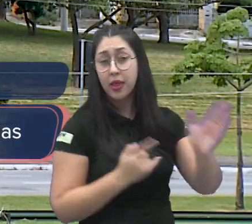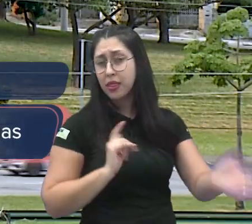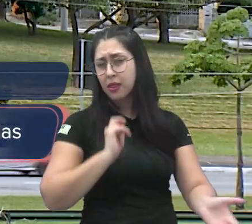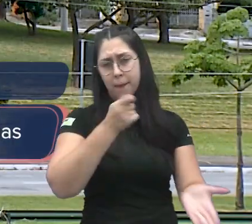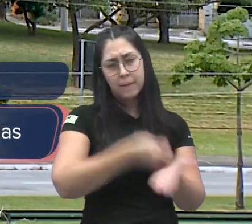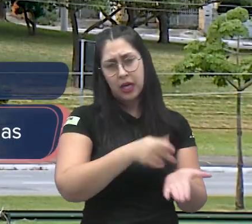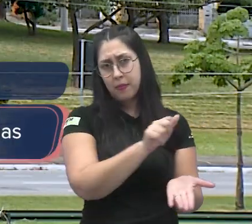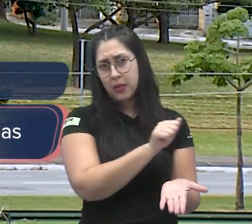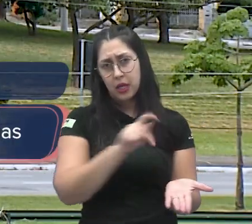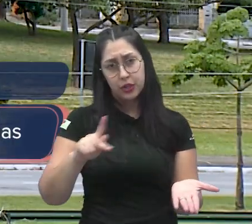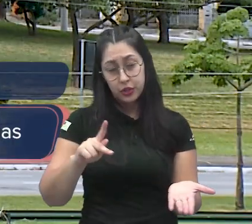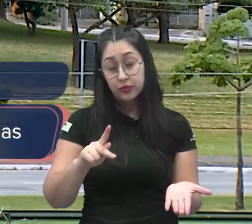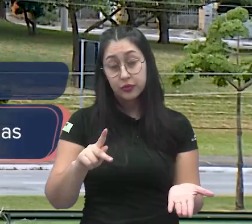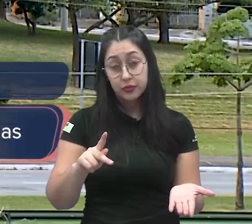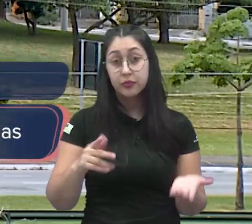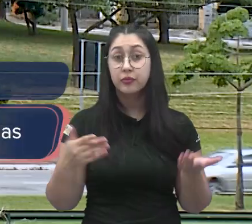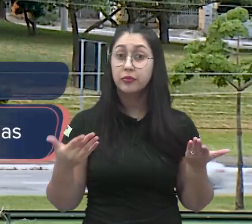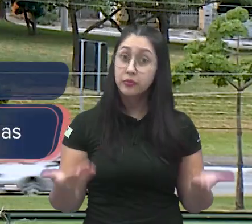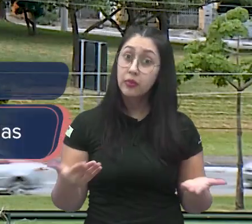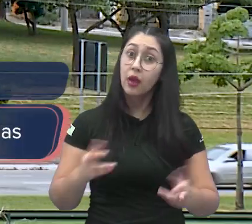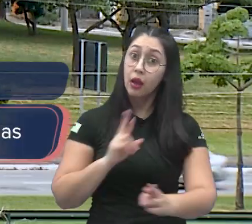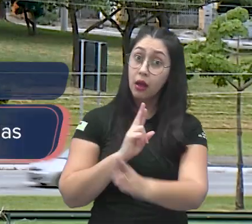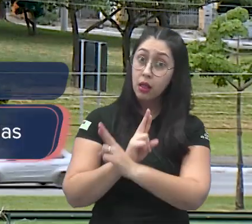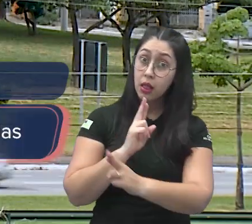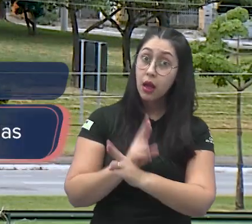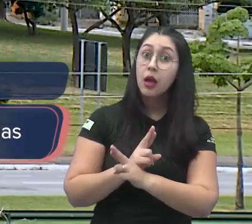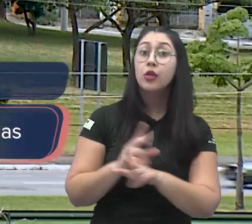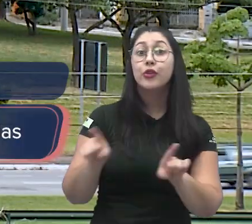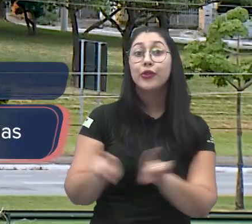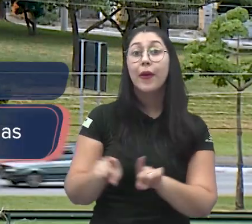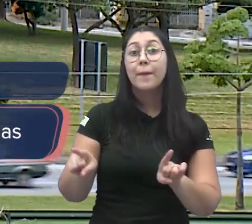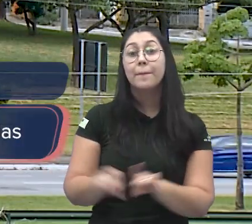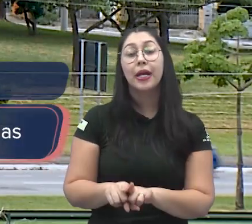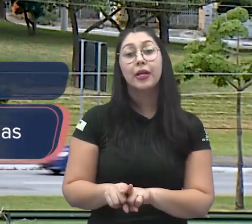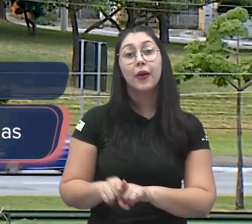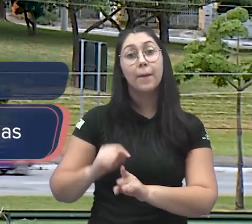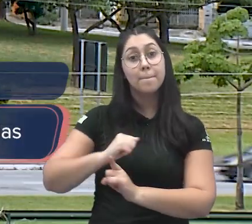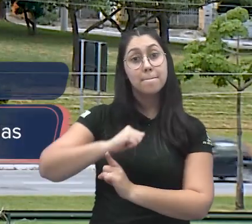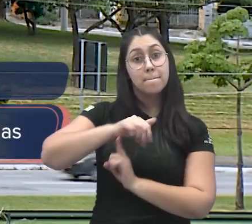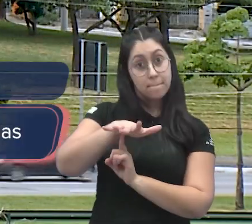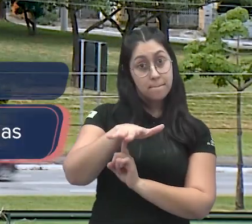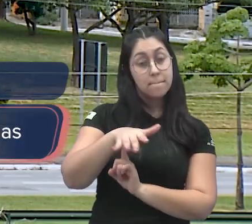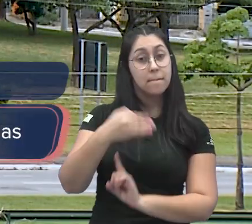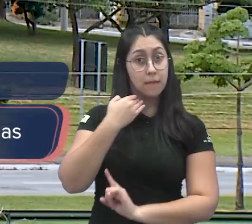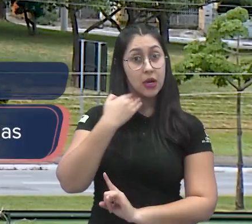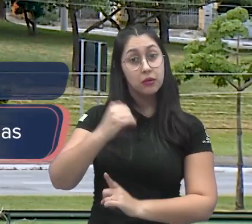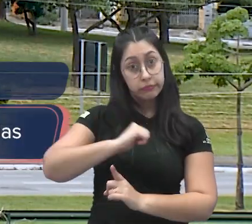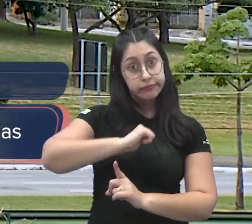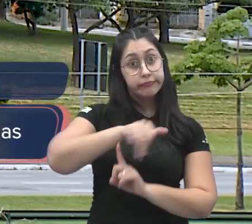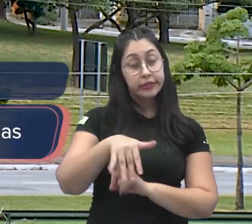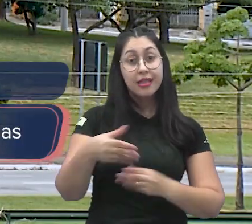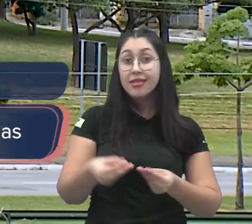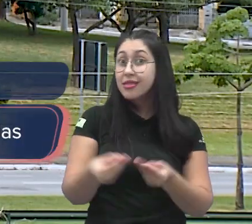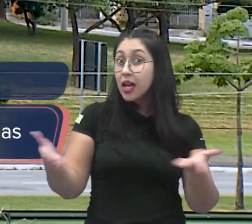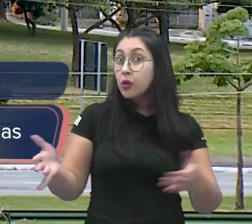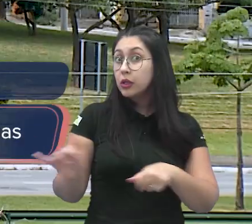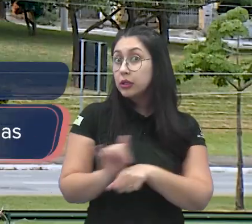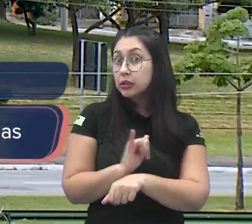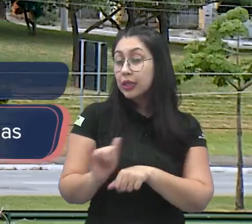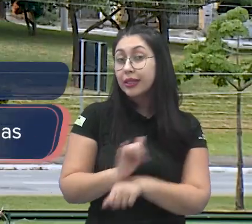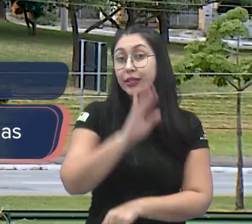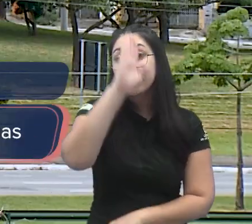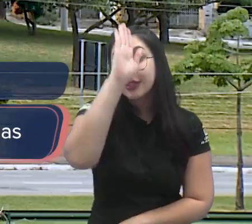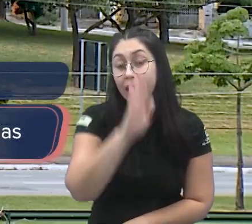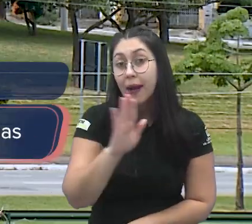via aplicativos, redes sociais. Inclusive, a Receita Federal e o Banco Central também oferecem